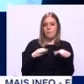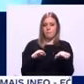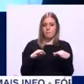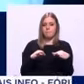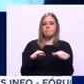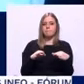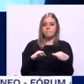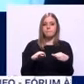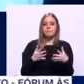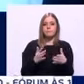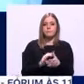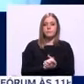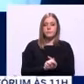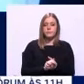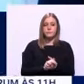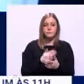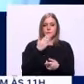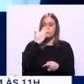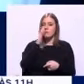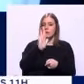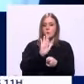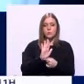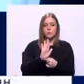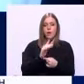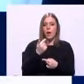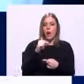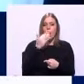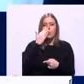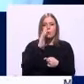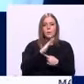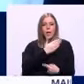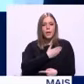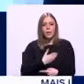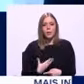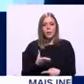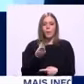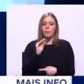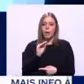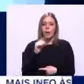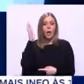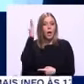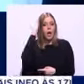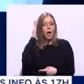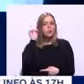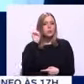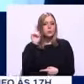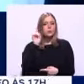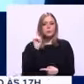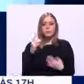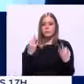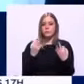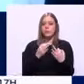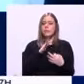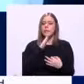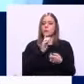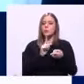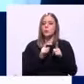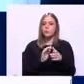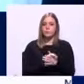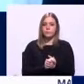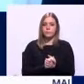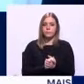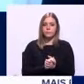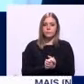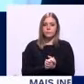Como, por exemplo, há aqui um exemplo mais antigo que me parece muito relevante, em que se diz que como é que